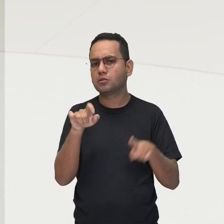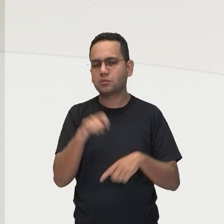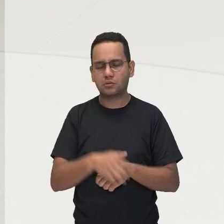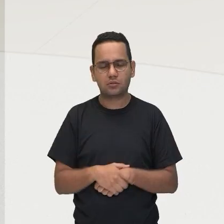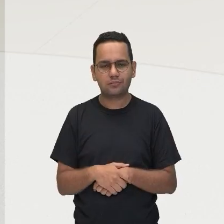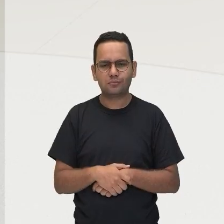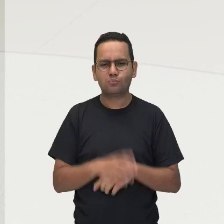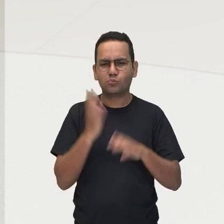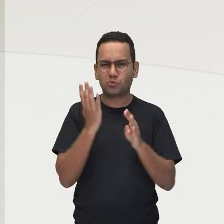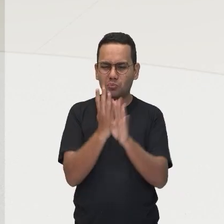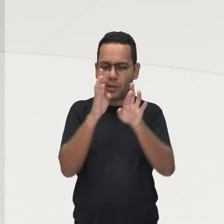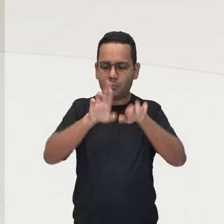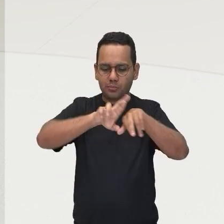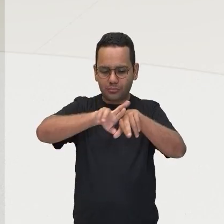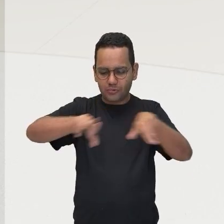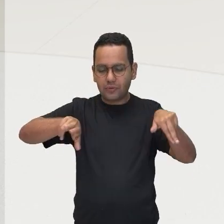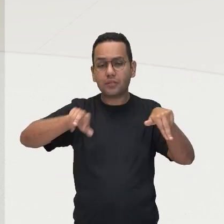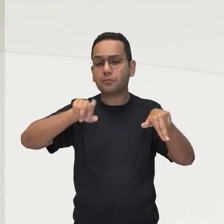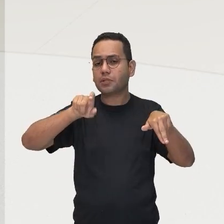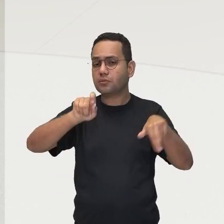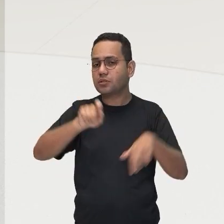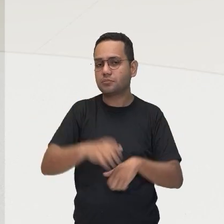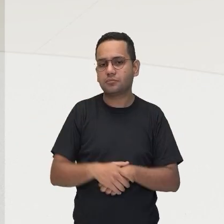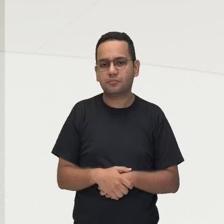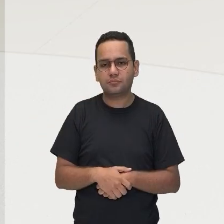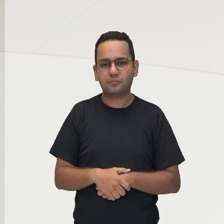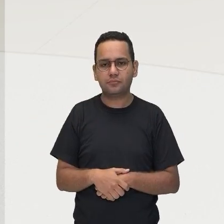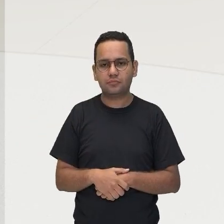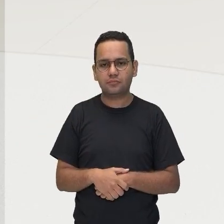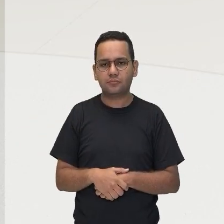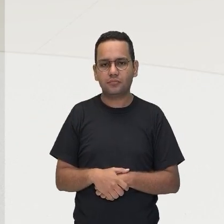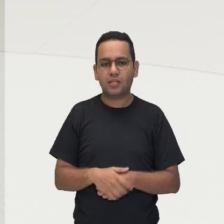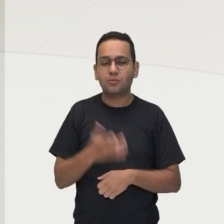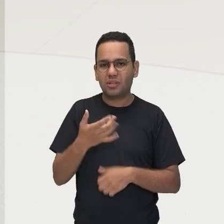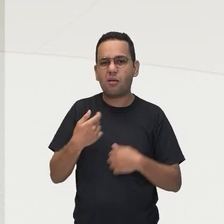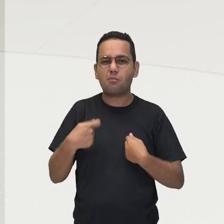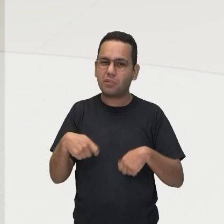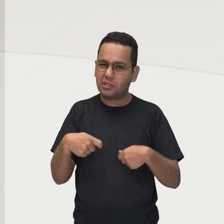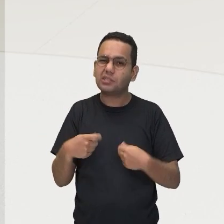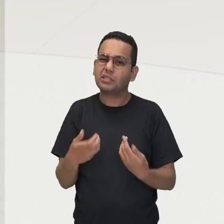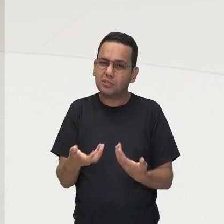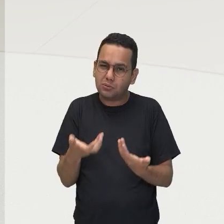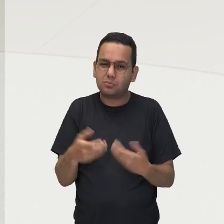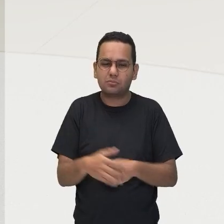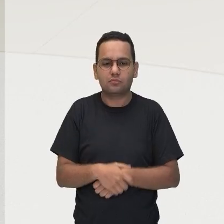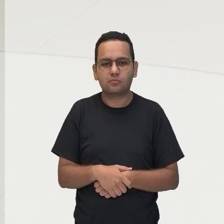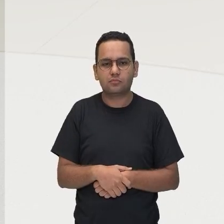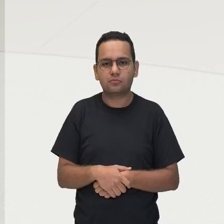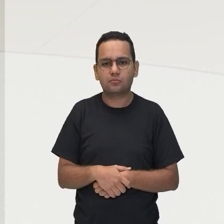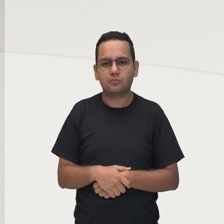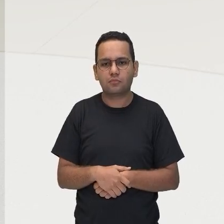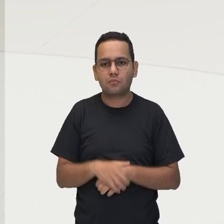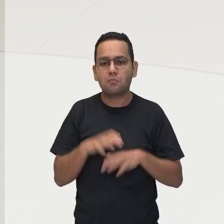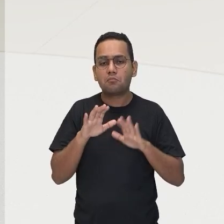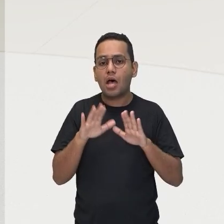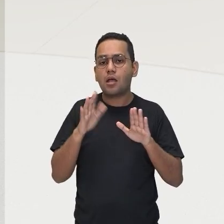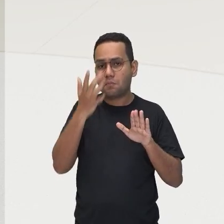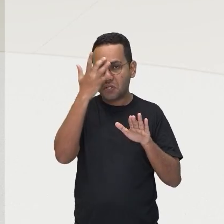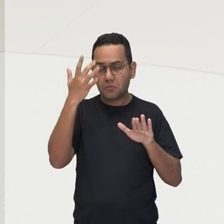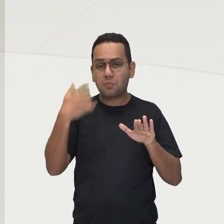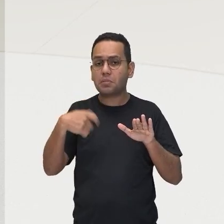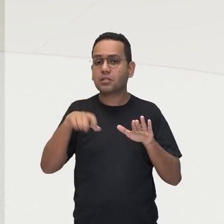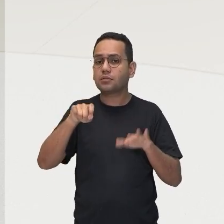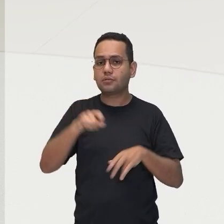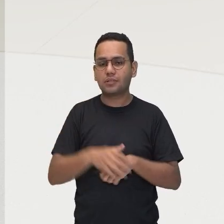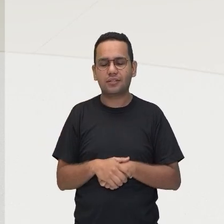em dia, nasceu, né, foi criado através de uma necessidade. Então, o ser humano, ele sempre foi um ser